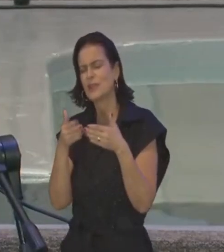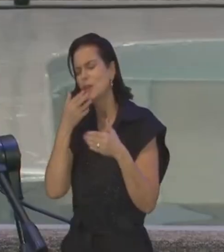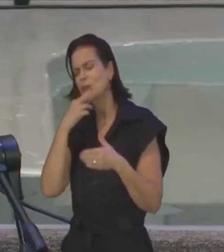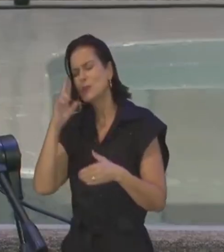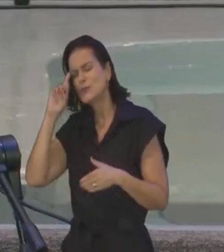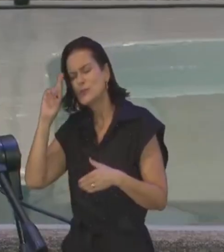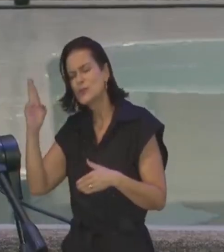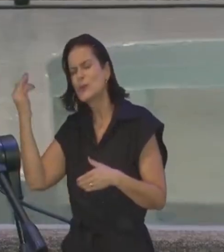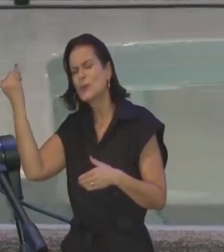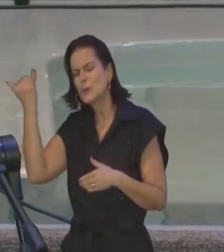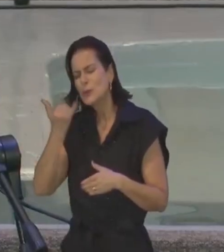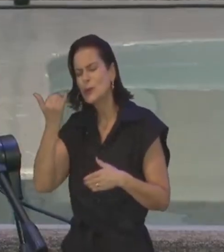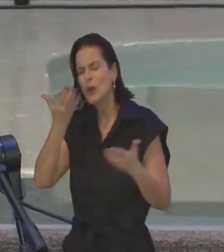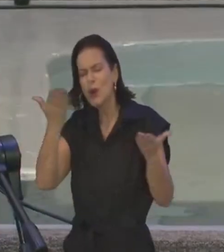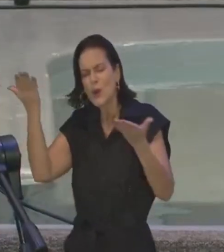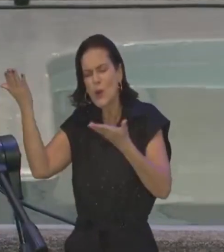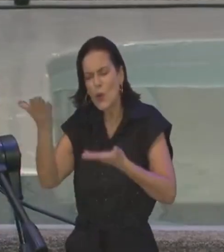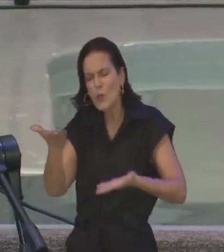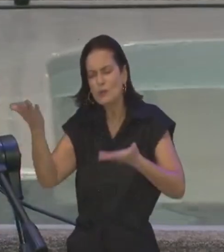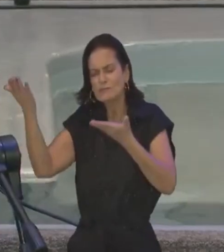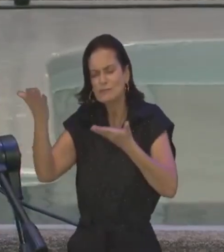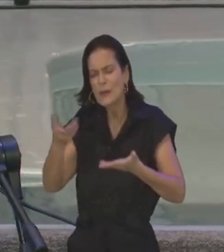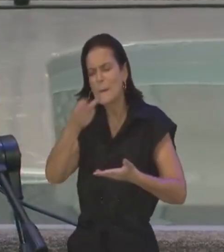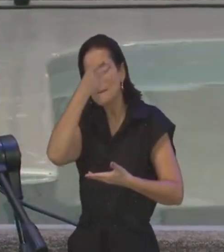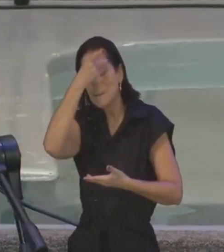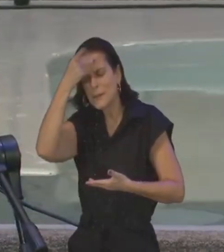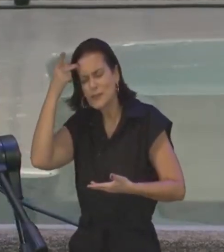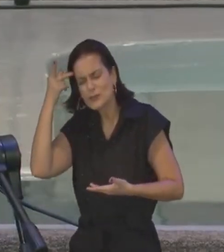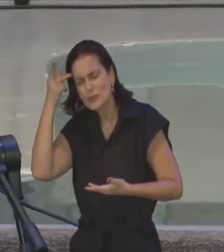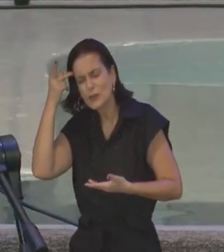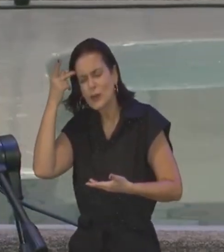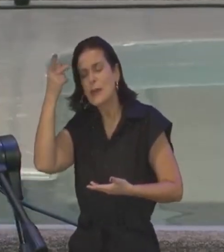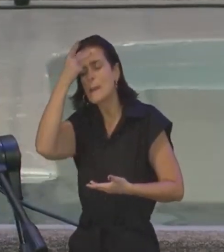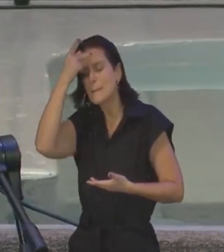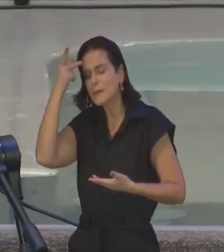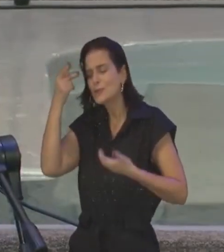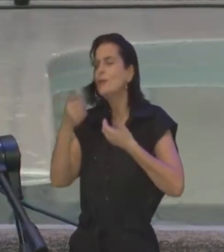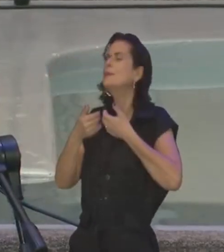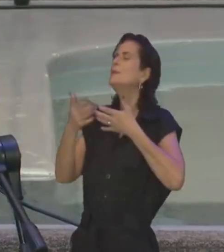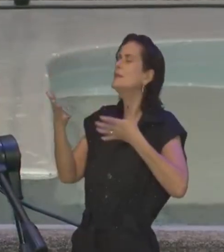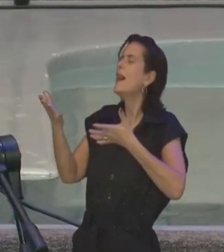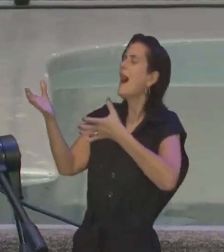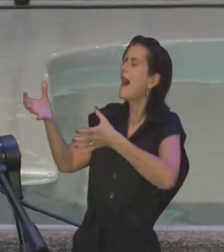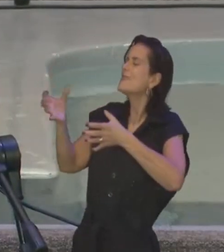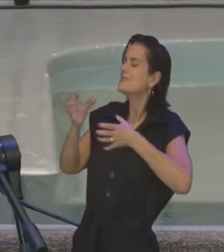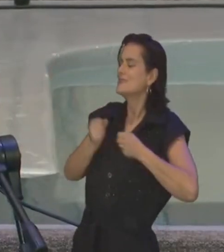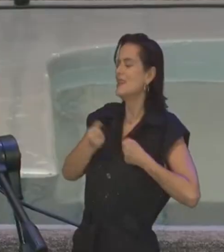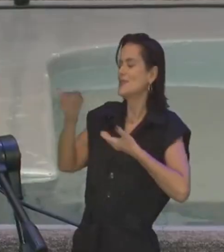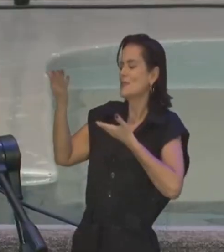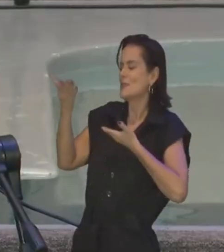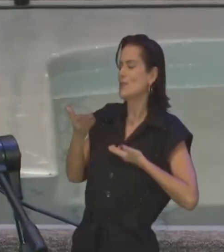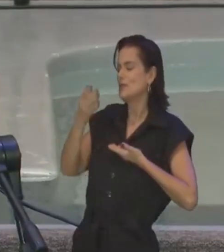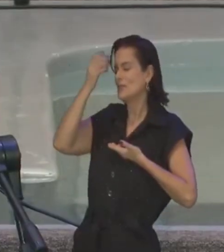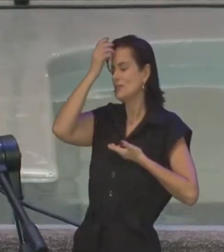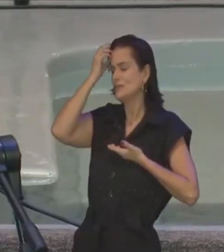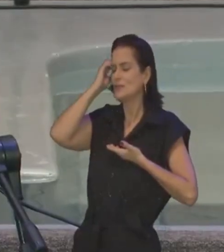continue falando, convidando pessoas, e que as pessoas deem ouvidos à tua